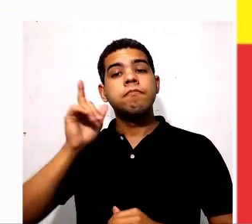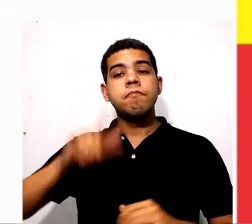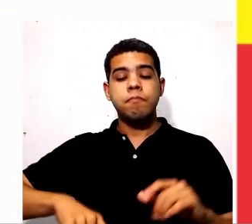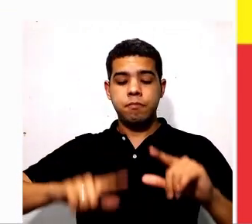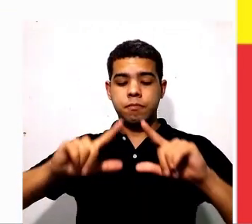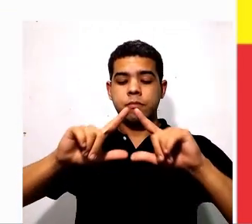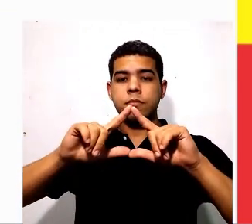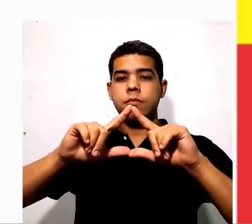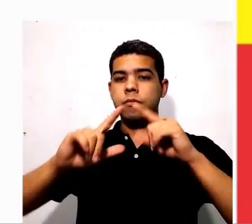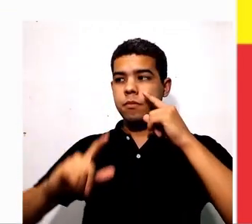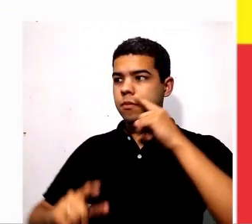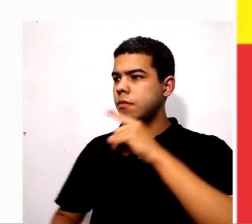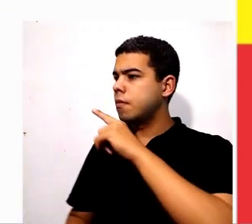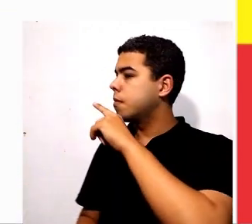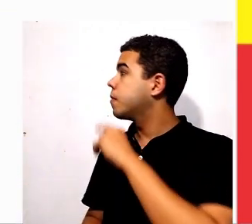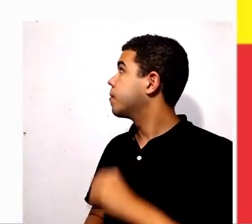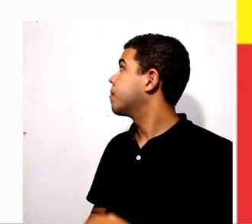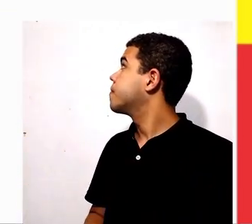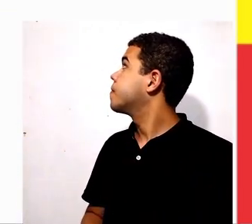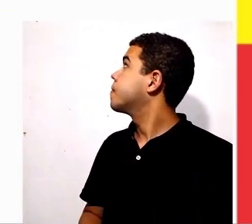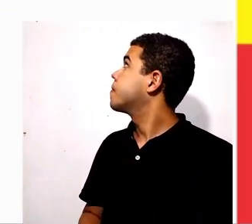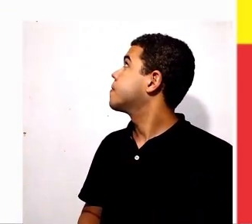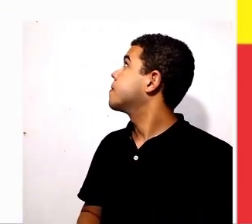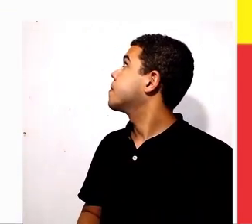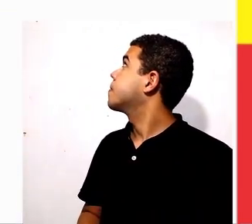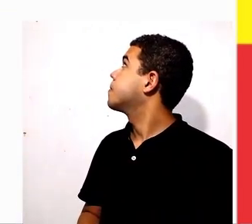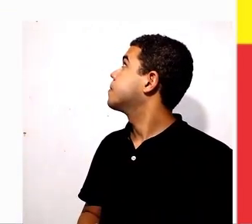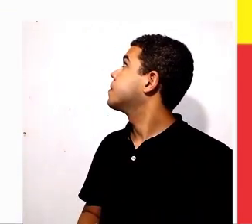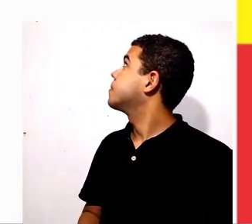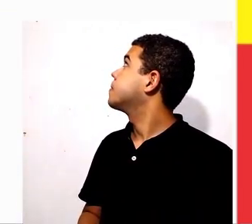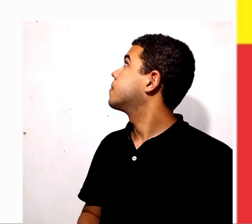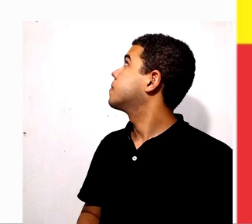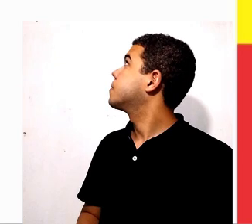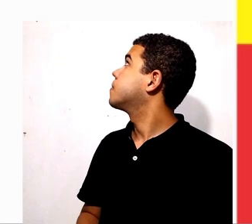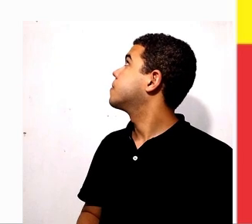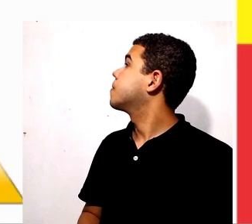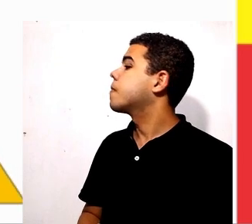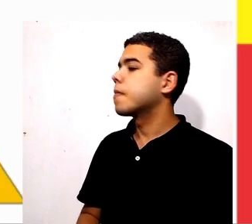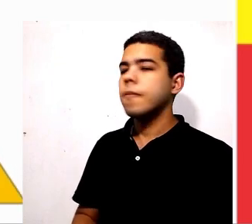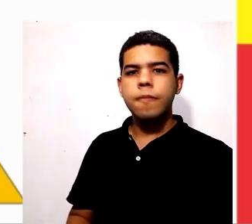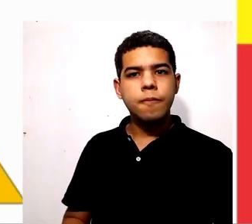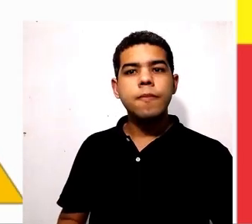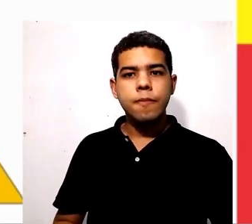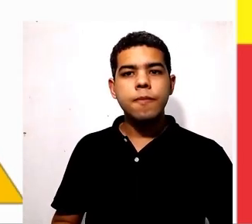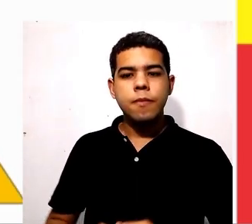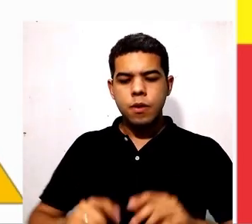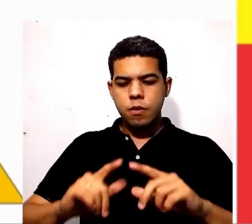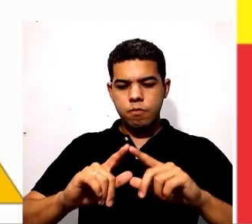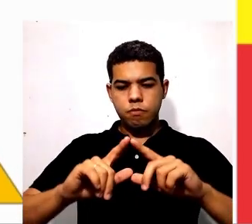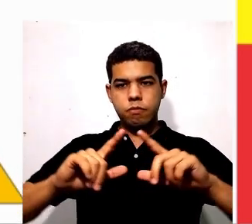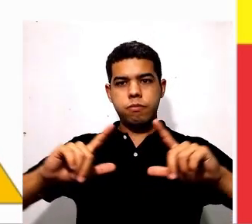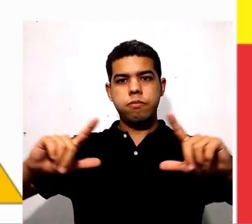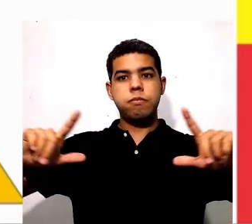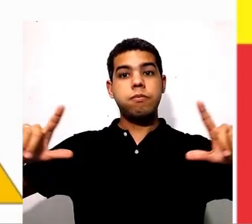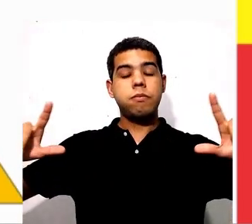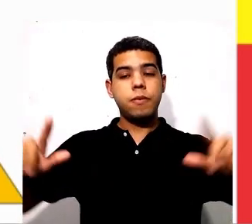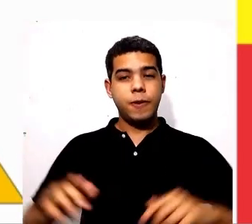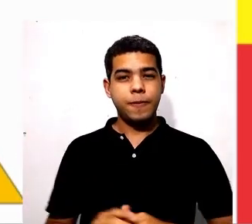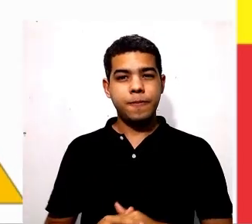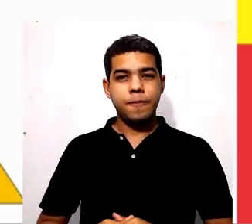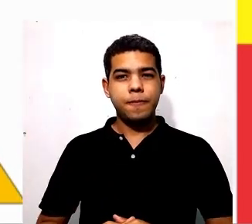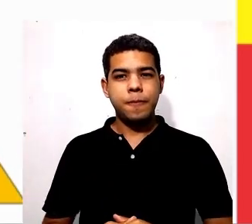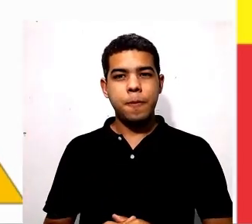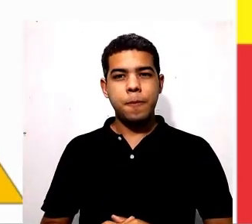figura. Triângulo. Então, esse triângulo ampliou, ampliou e ampliou.